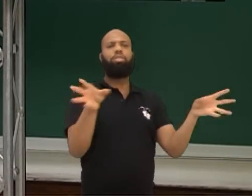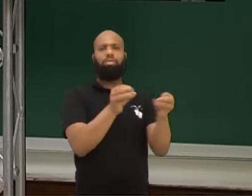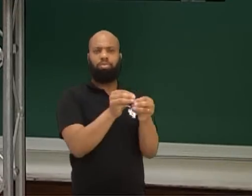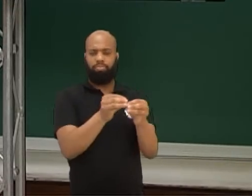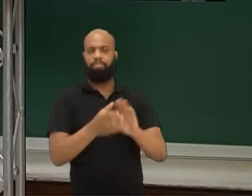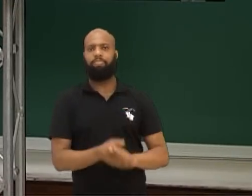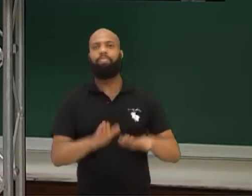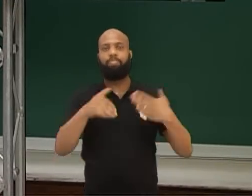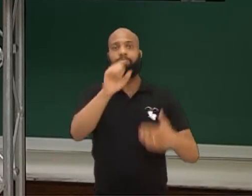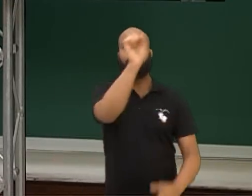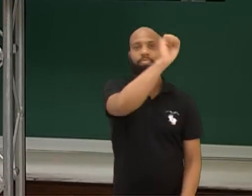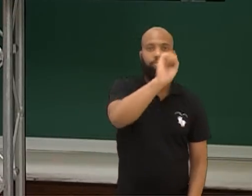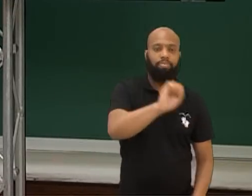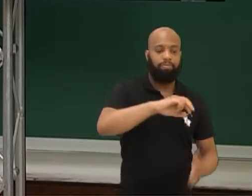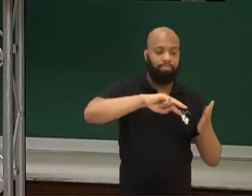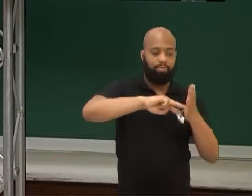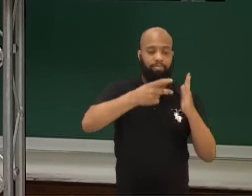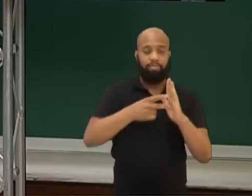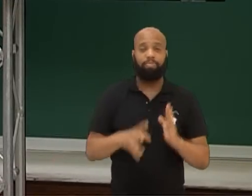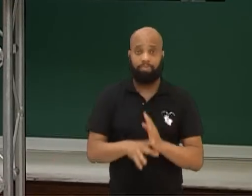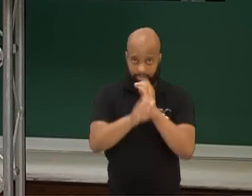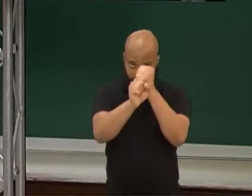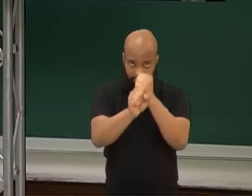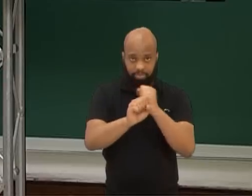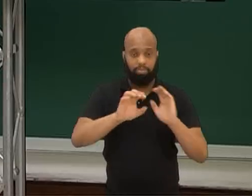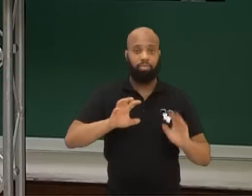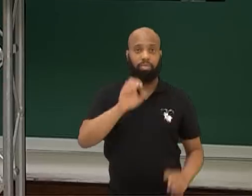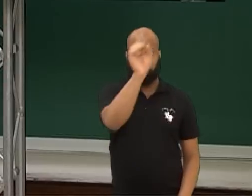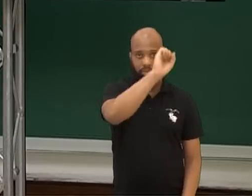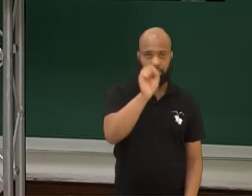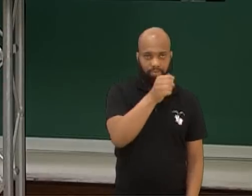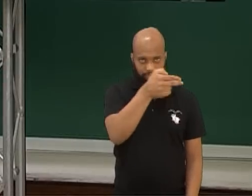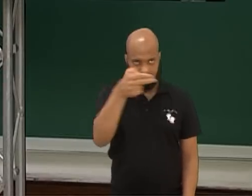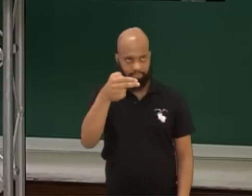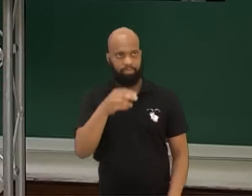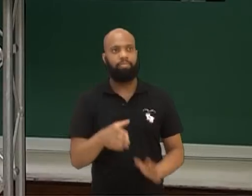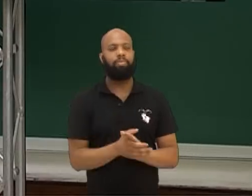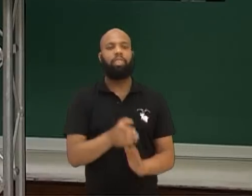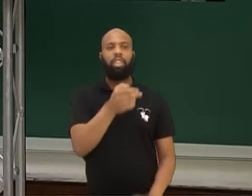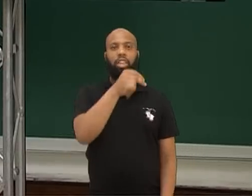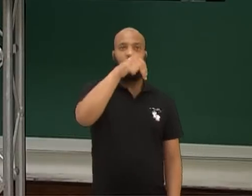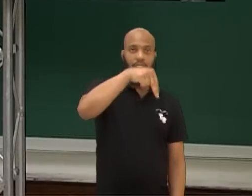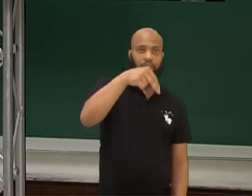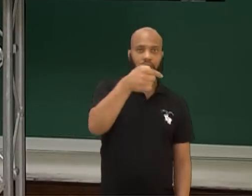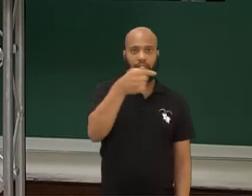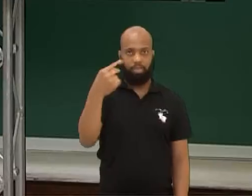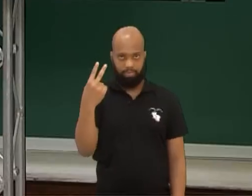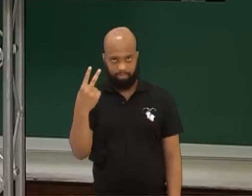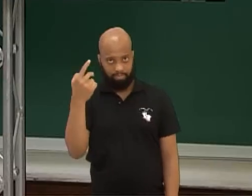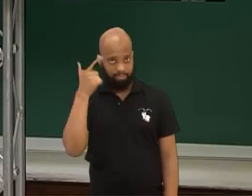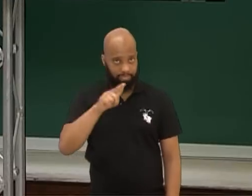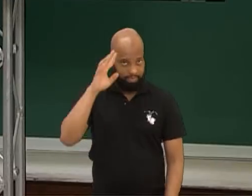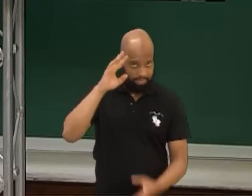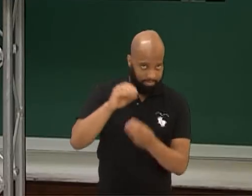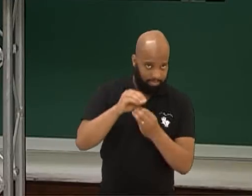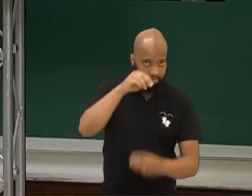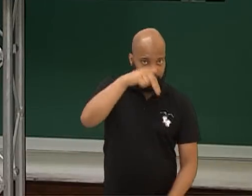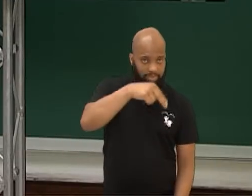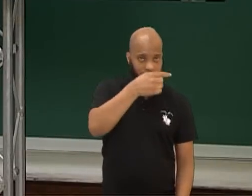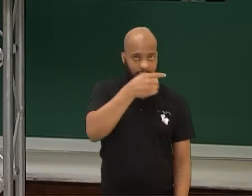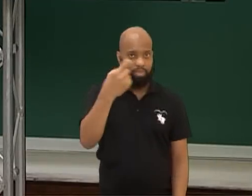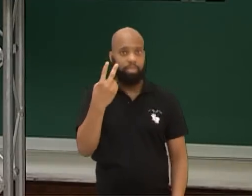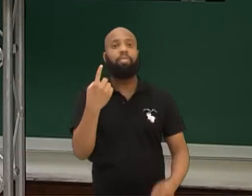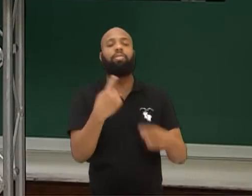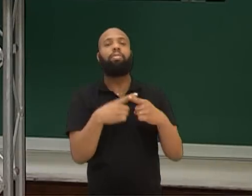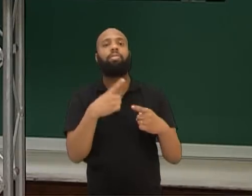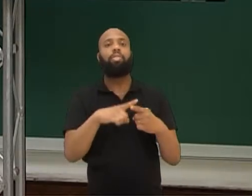resumos. Então, esse S quer dizer soma. Então, a soma é igual n menos 2. Entenderam por que é n menos 2?